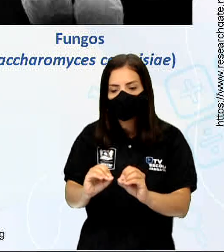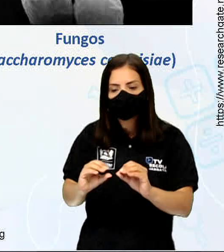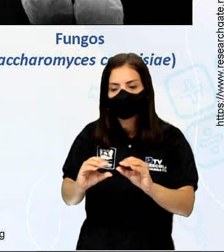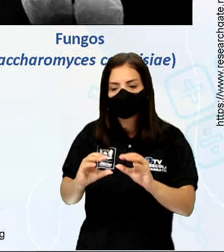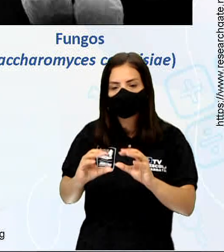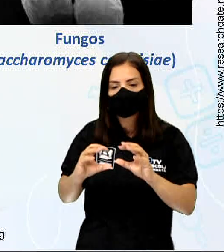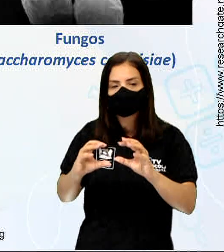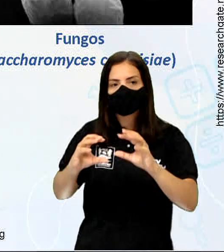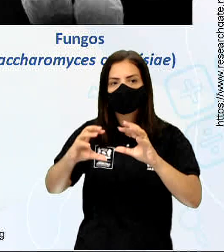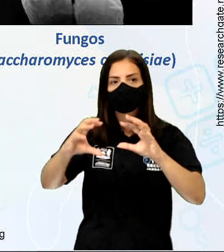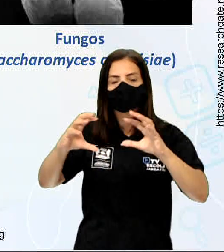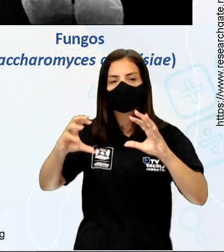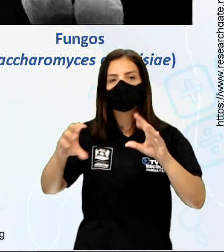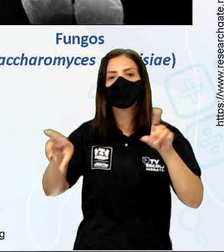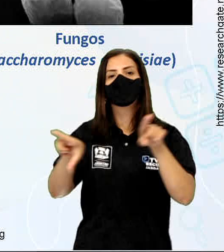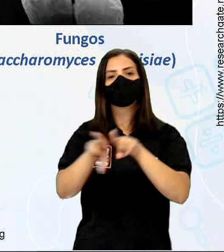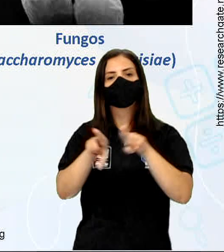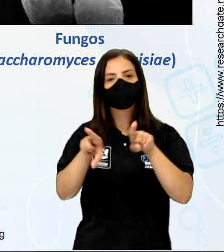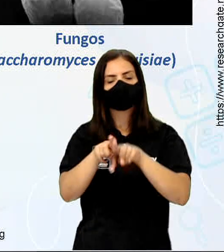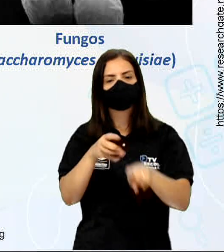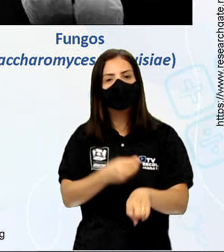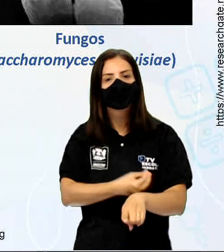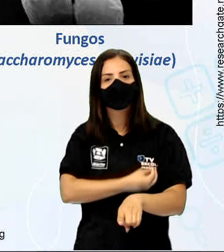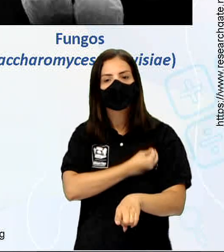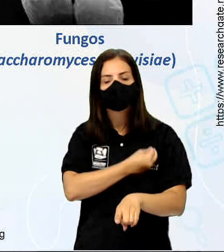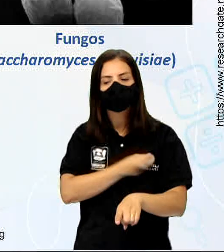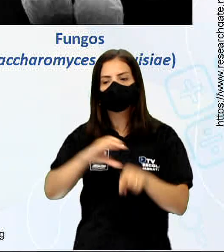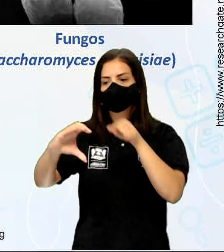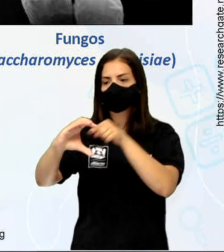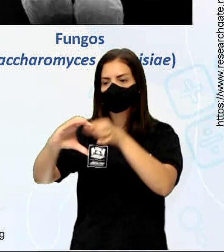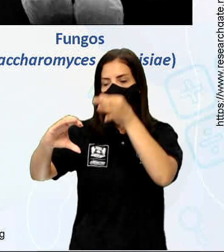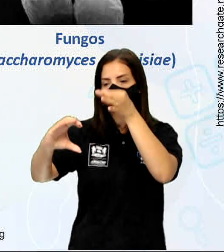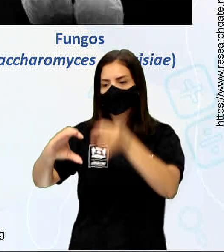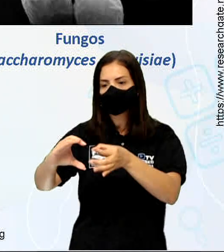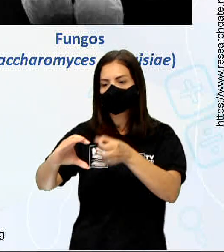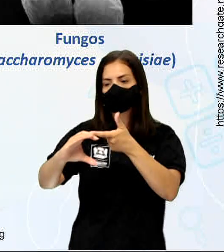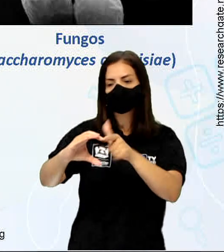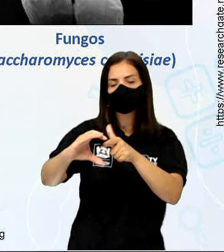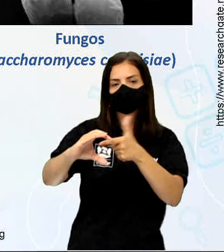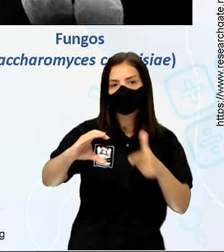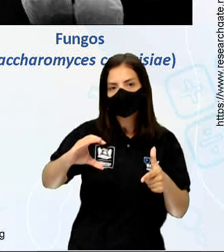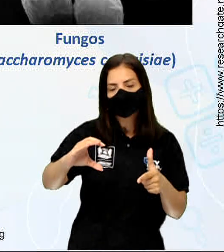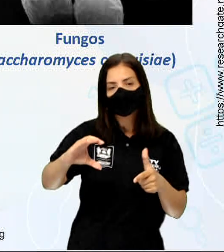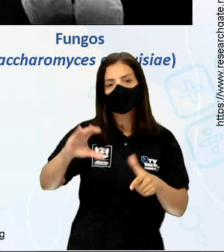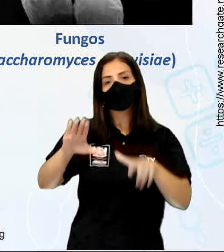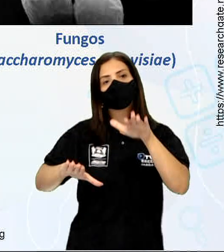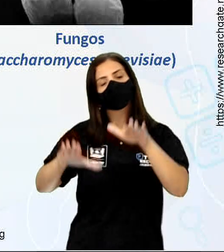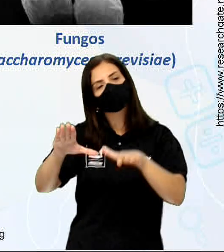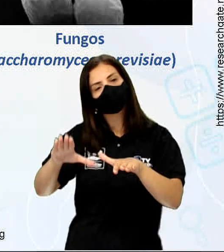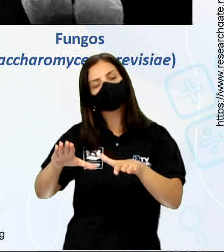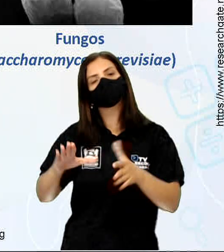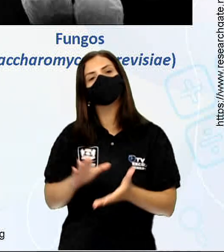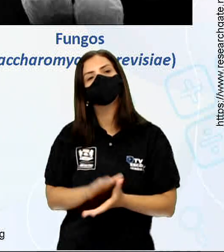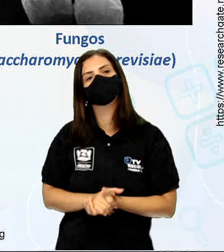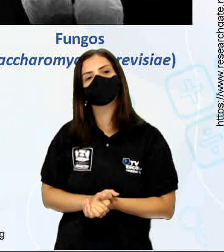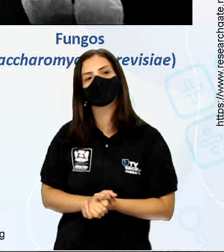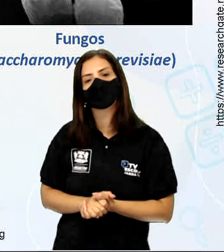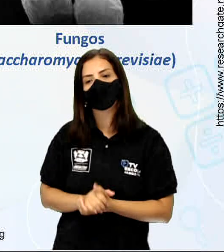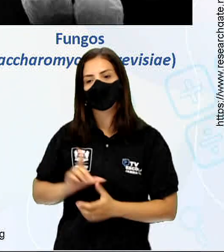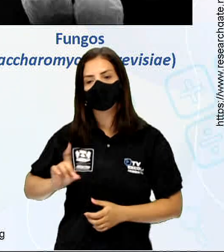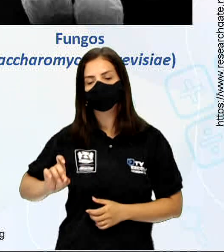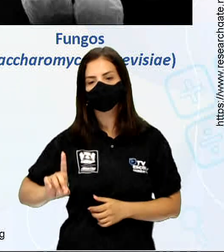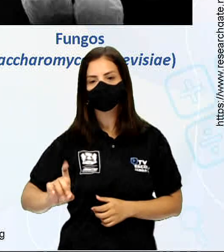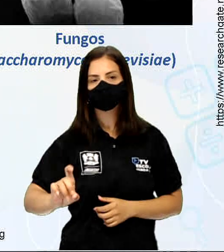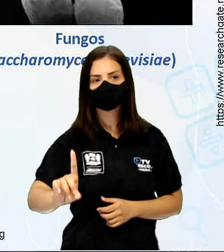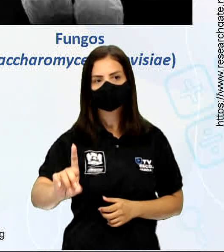acontecer também tanto em organismos eucariontes como em organismos procariontes. As bactérias, por exemplo, do gênero